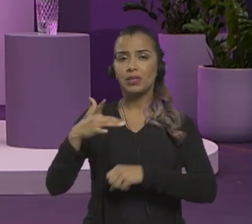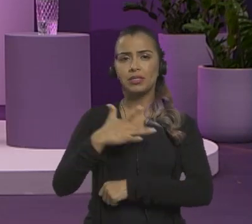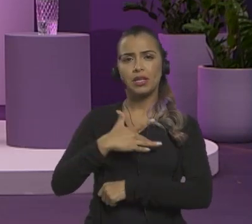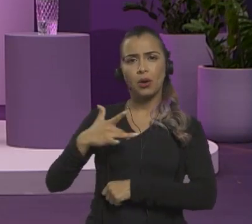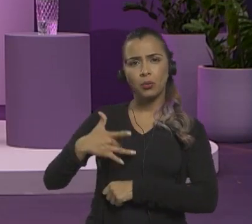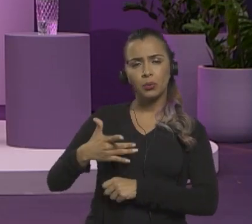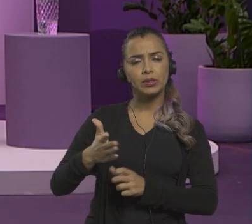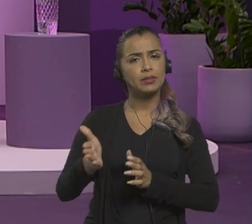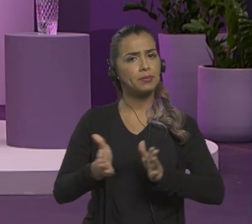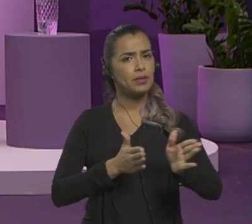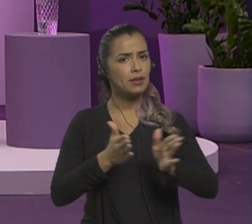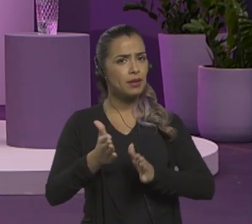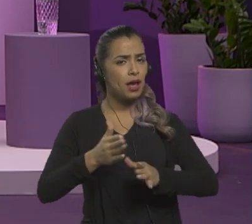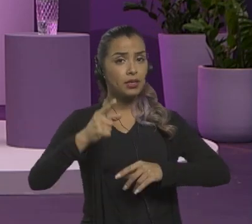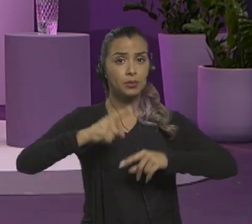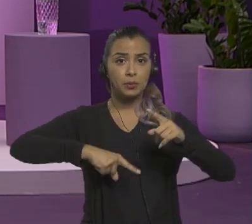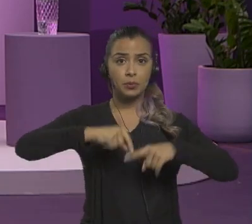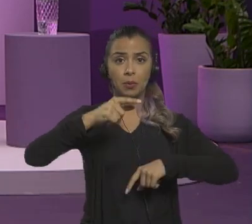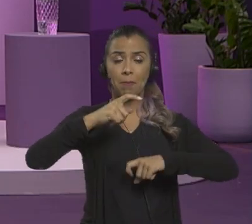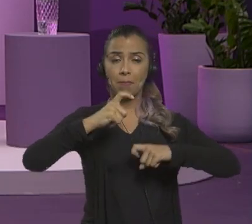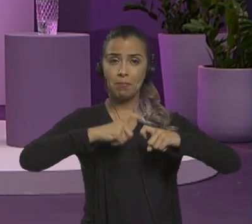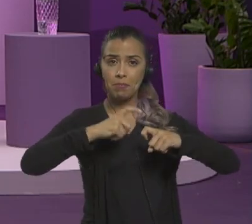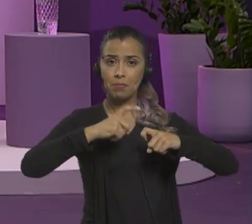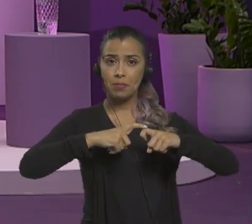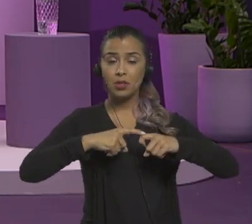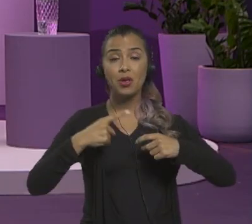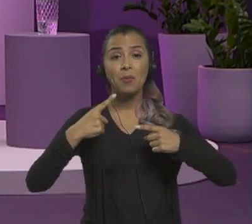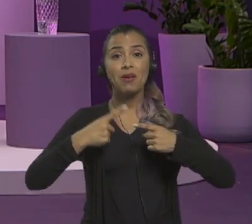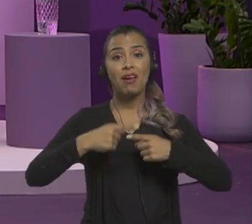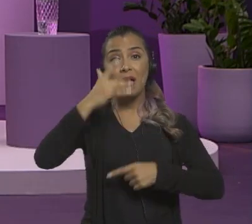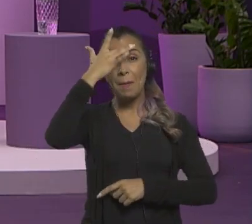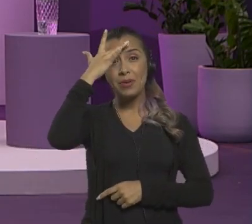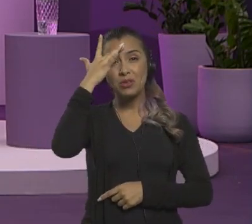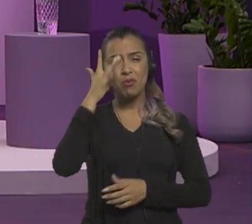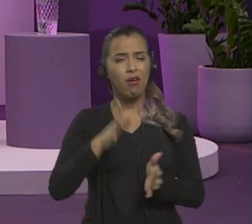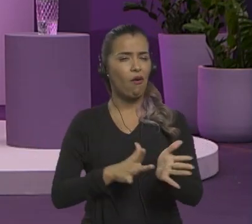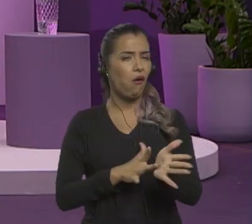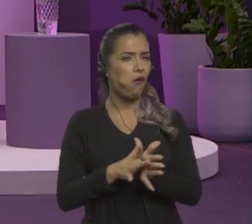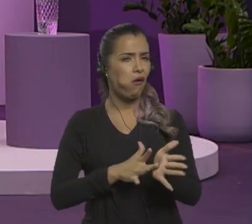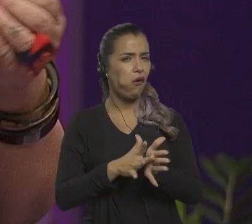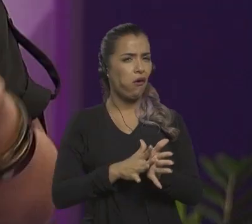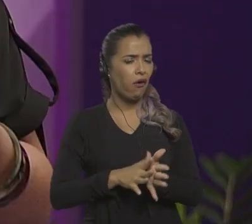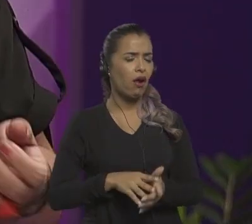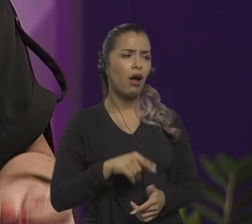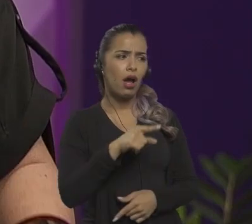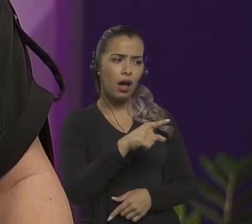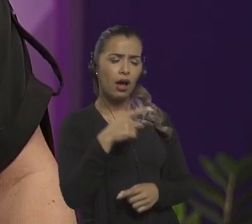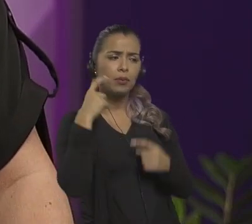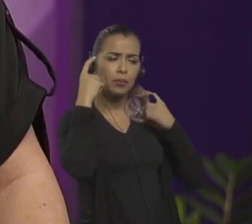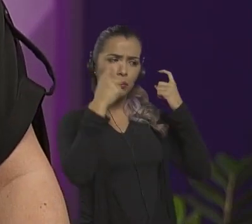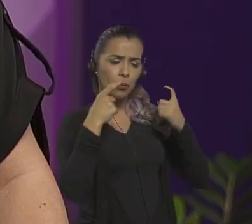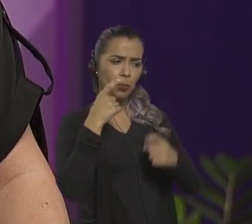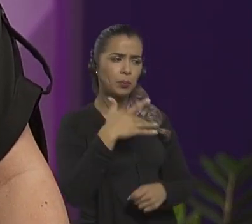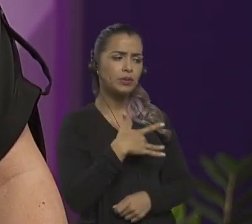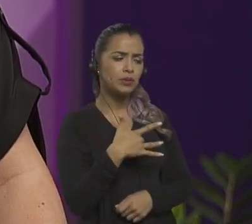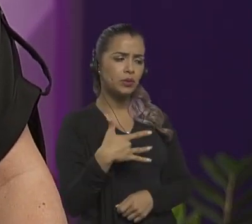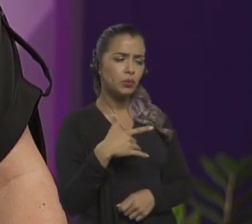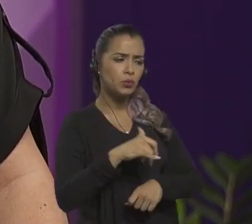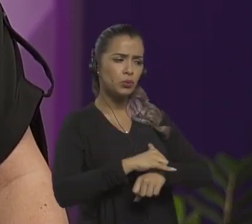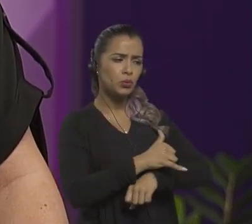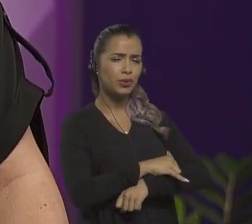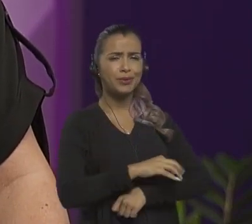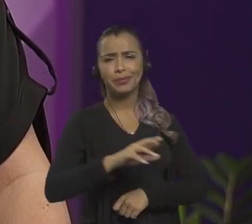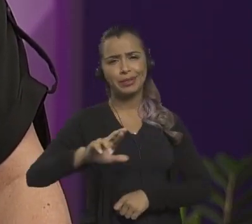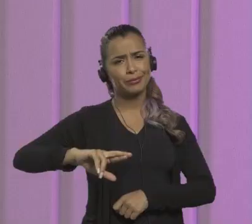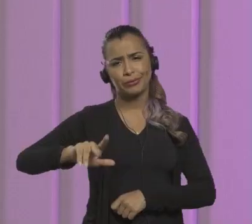equipamentos médicos, né? Que, na verdade, as pessoas fingem que se preocupam com a saúde da pessoa gorda, mas, na verdade, não é nada